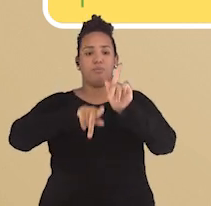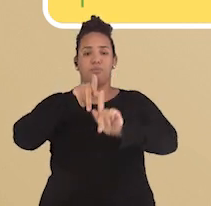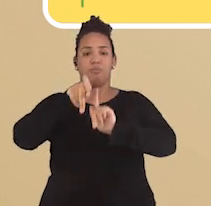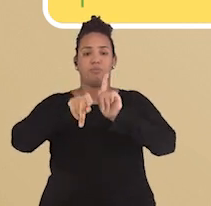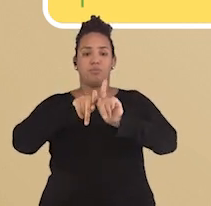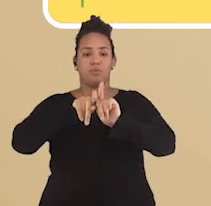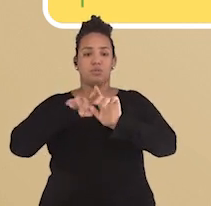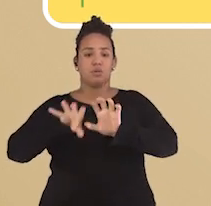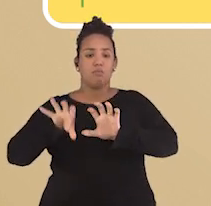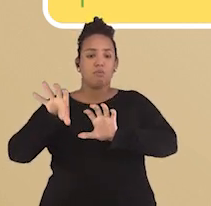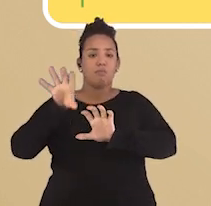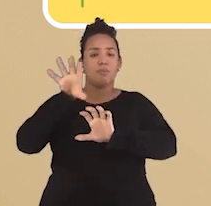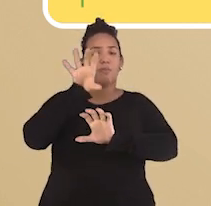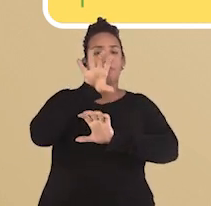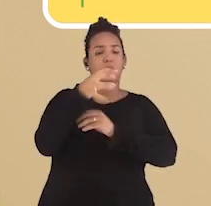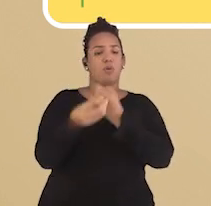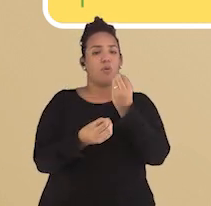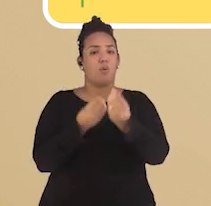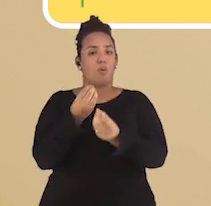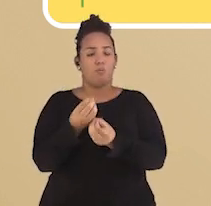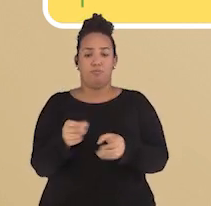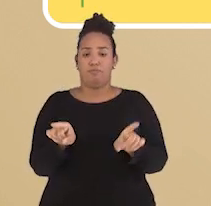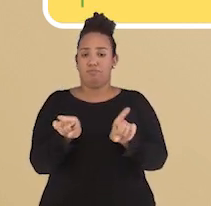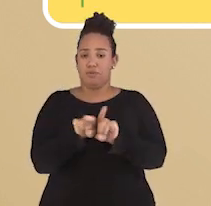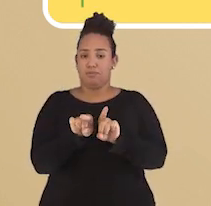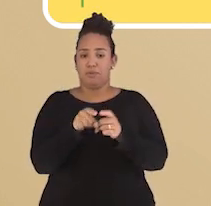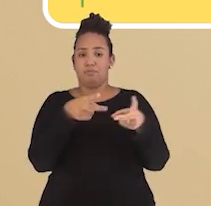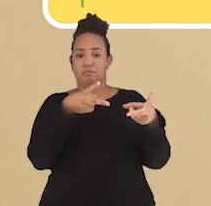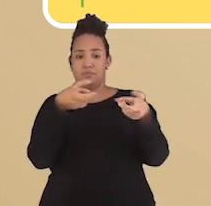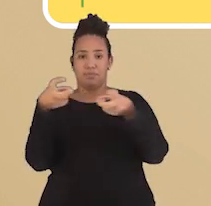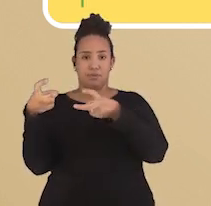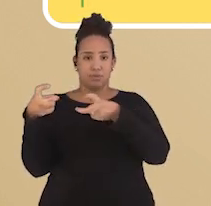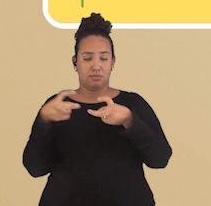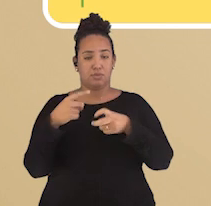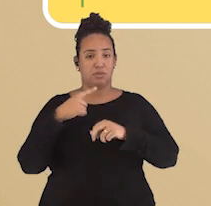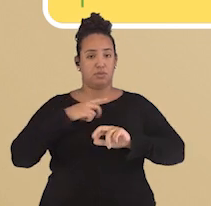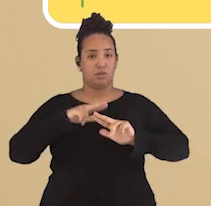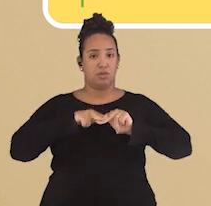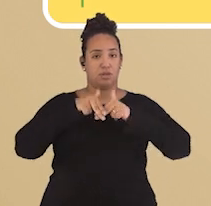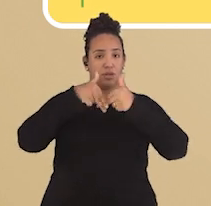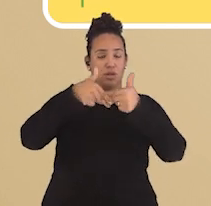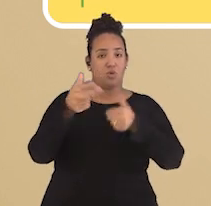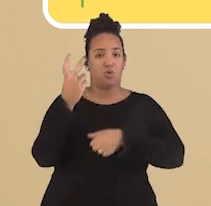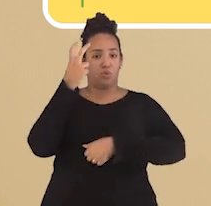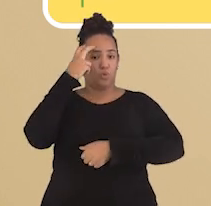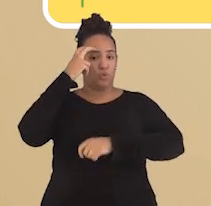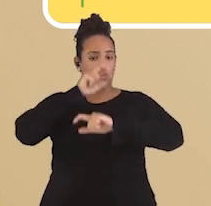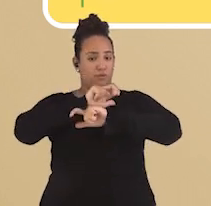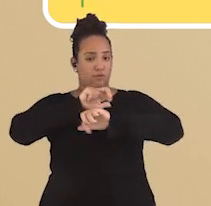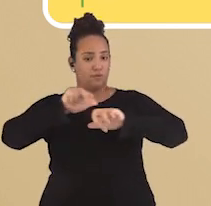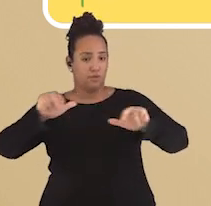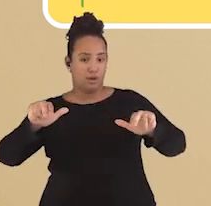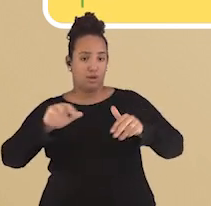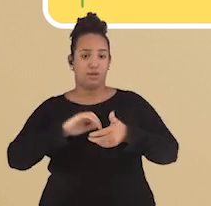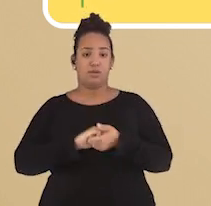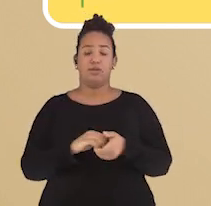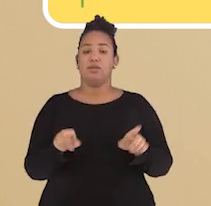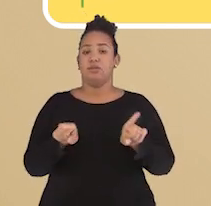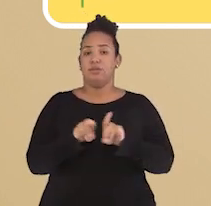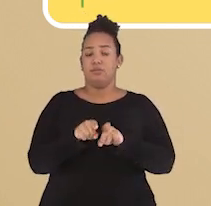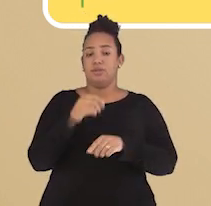população brasileira, considerando a diversidade étnico-cultural, assim como aspectos de